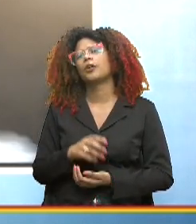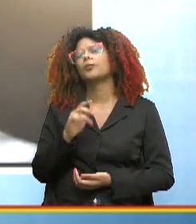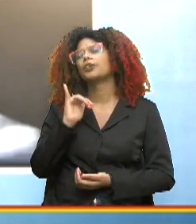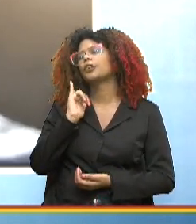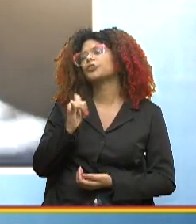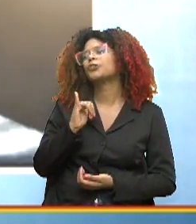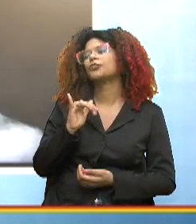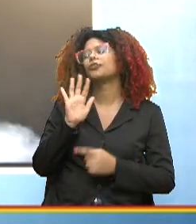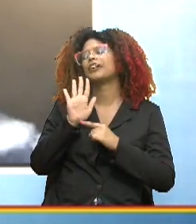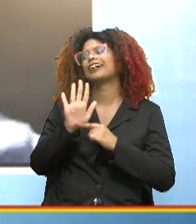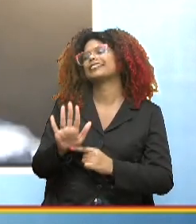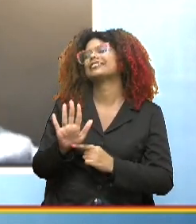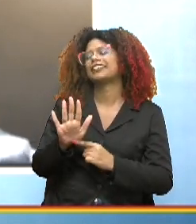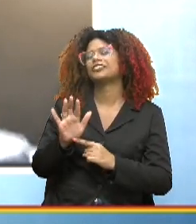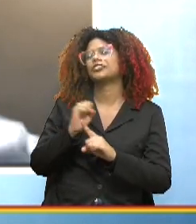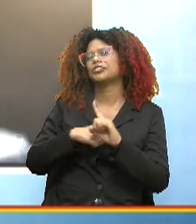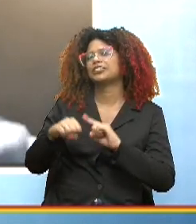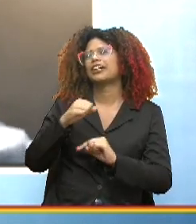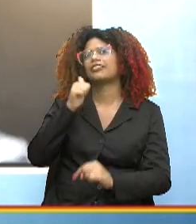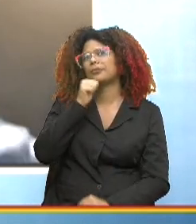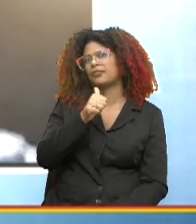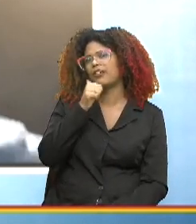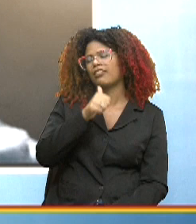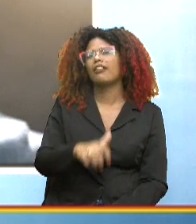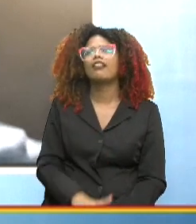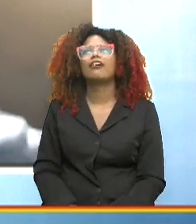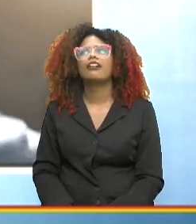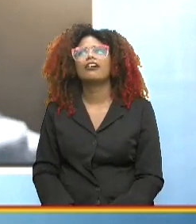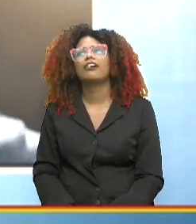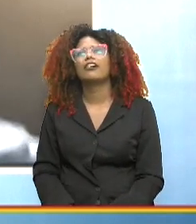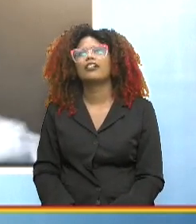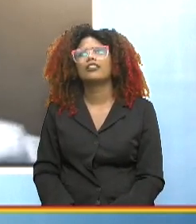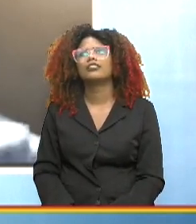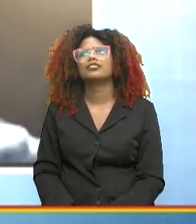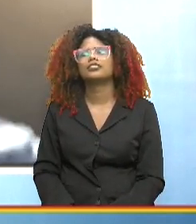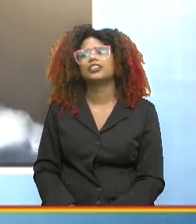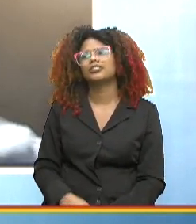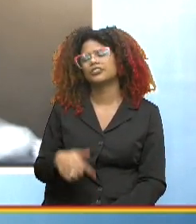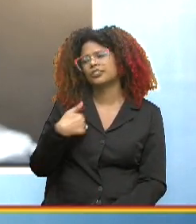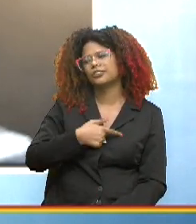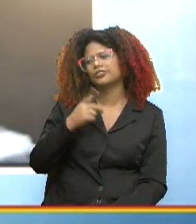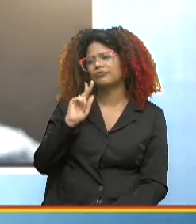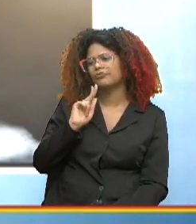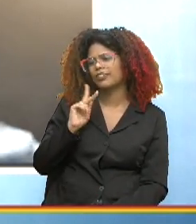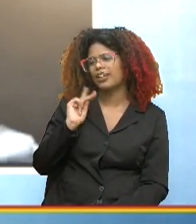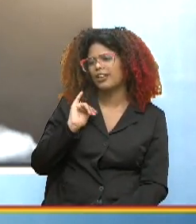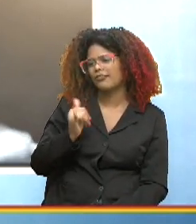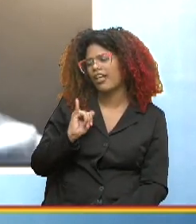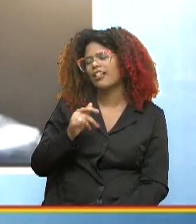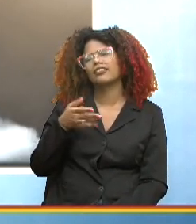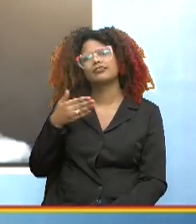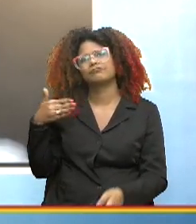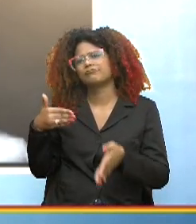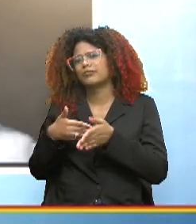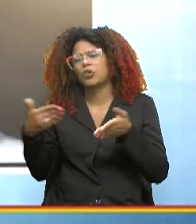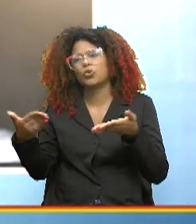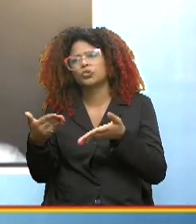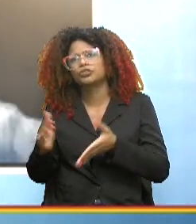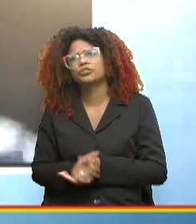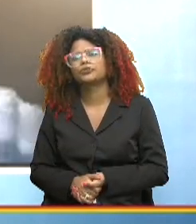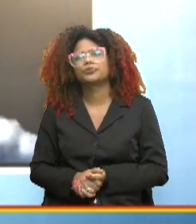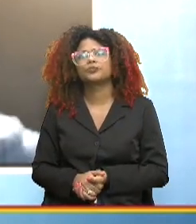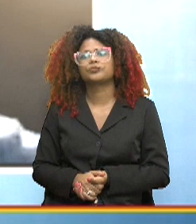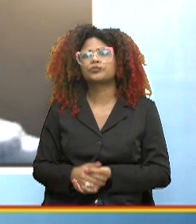assistente social do Abrigo né que a gente até se fala até hoje coisa e tal mas então